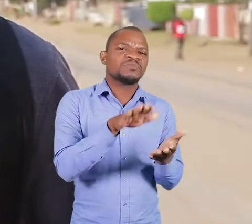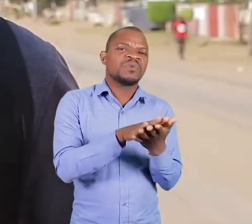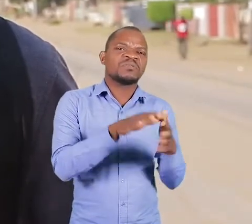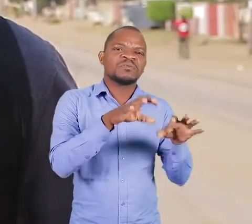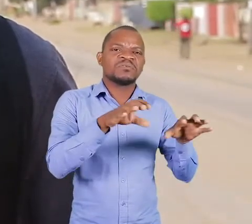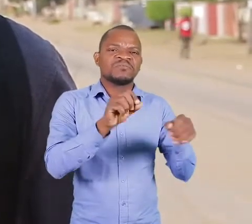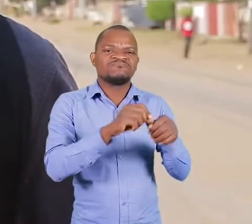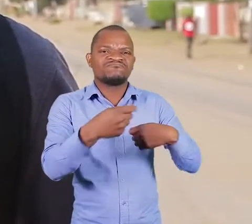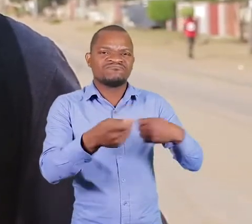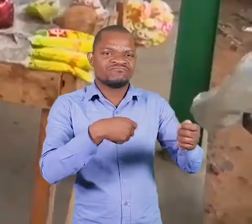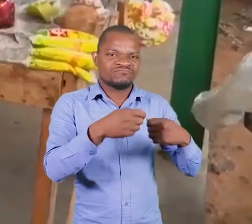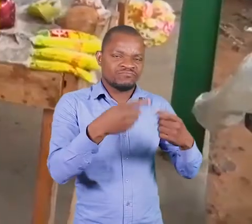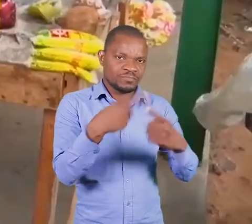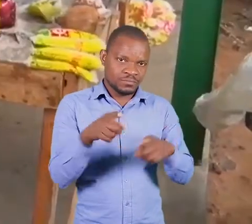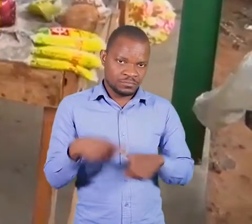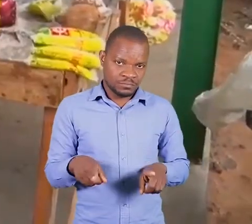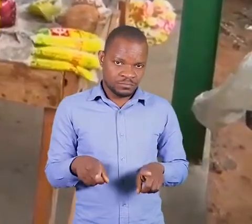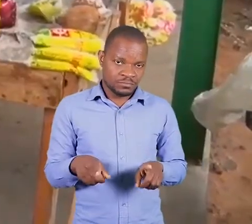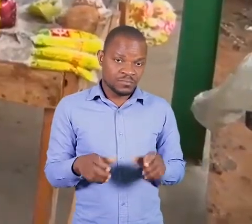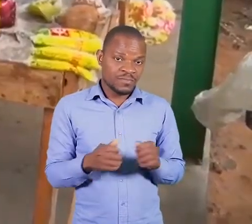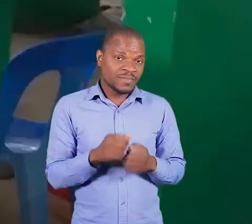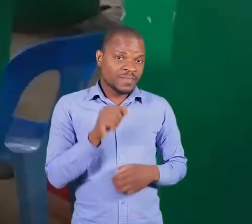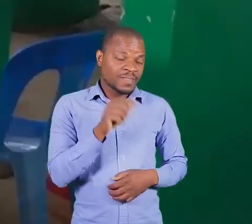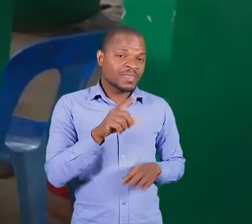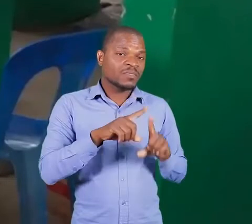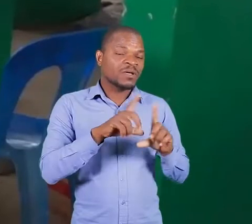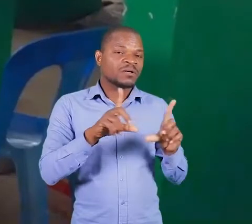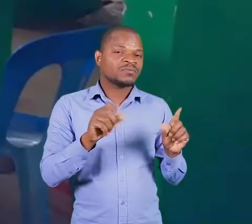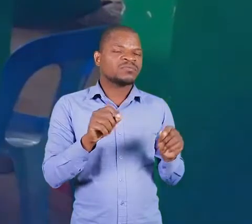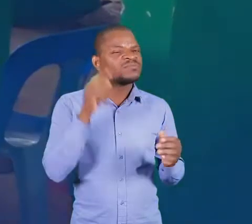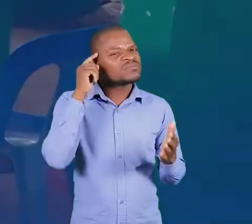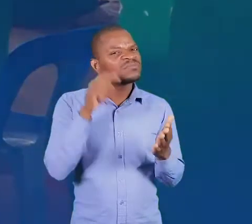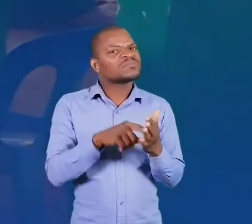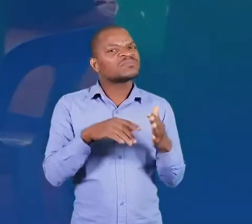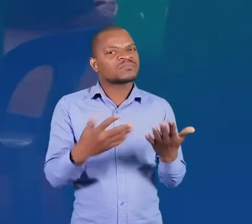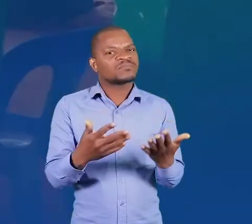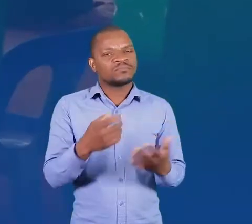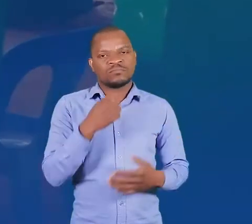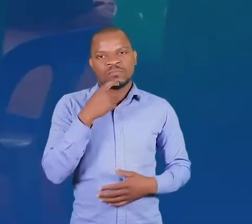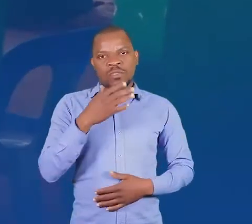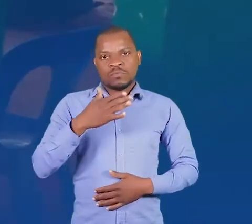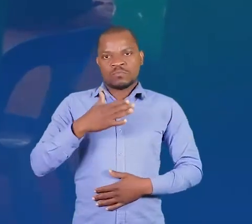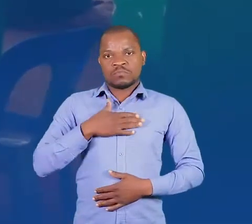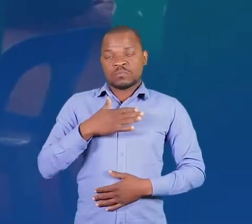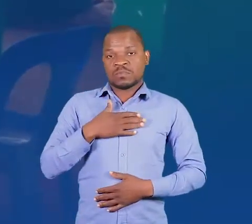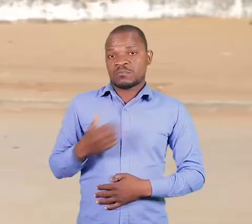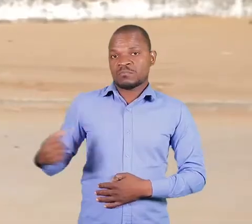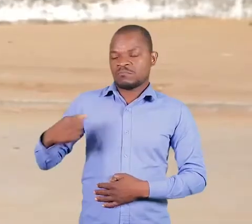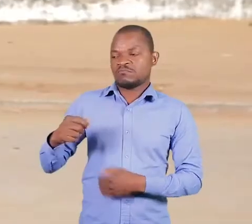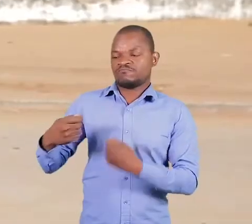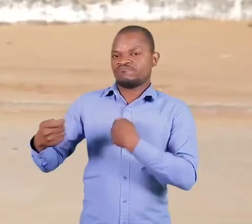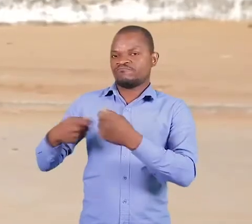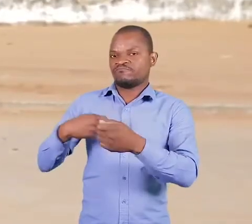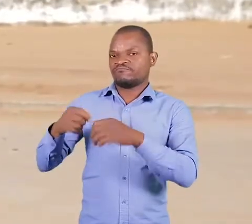aí, a estar a vender. O machismo traduz-se na norma social que diz: minha mulher não vende no mercado. Já,